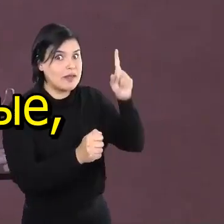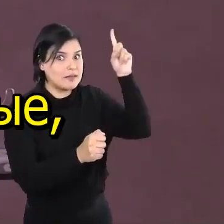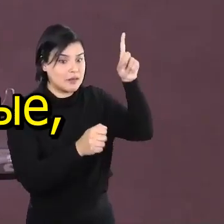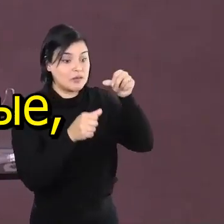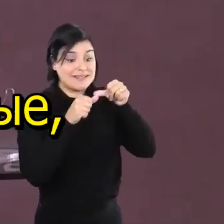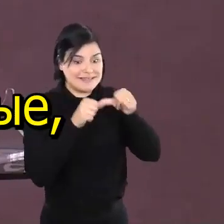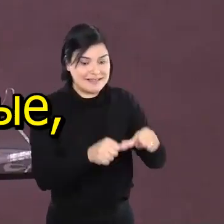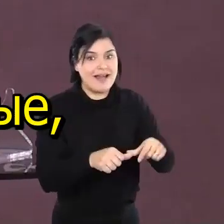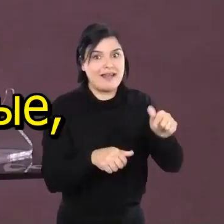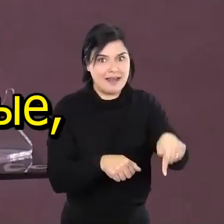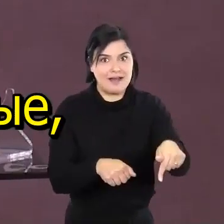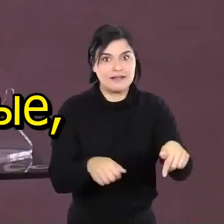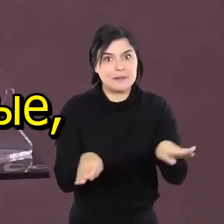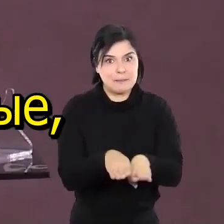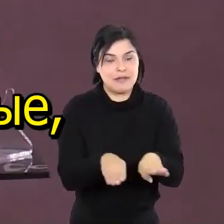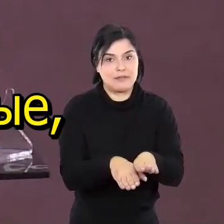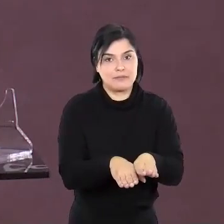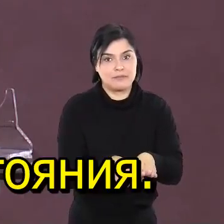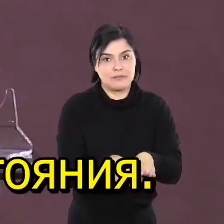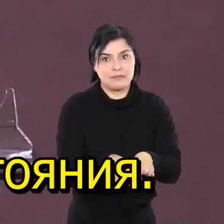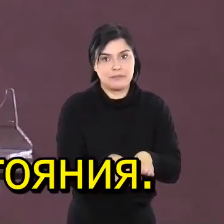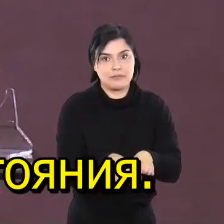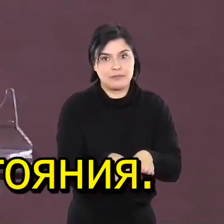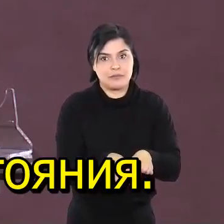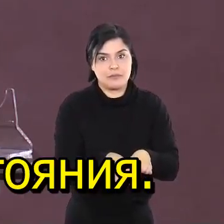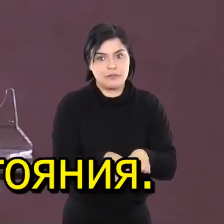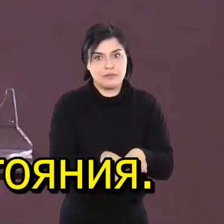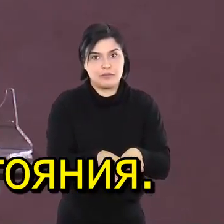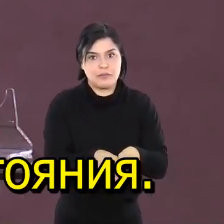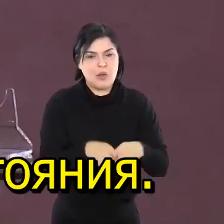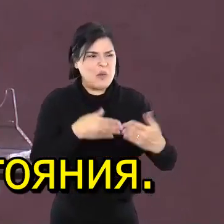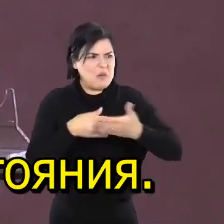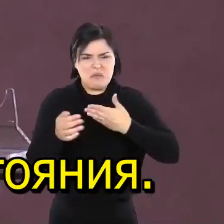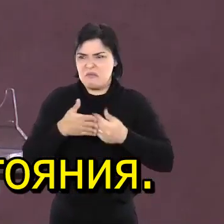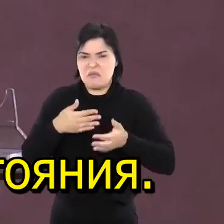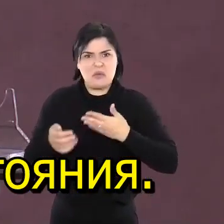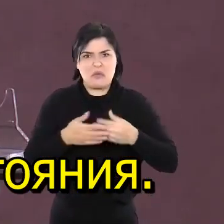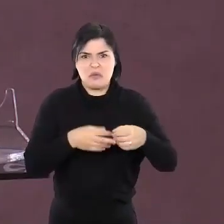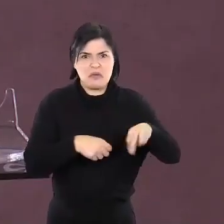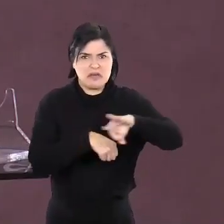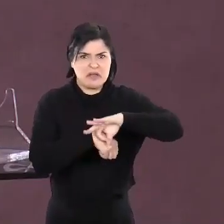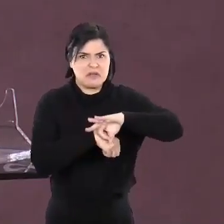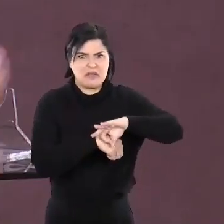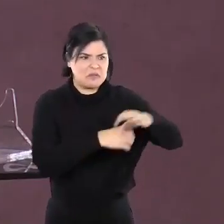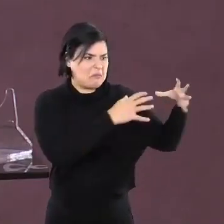as profundezas da terra, Ele estará também. Oriente, Ocidente, para Deus não há distância.